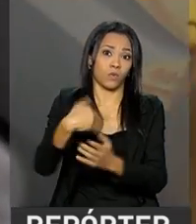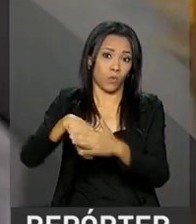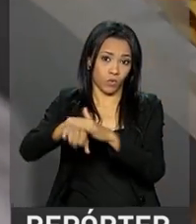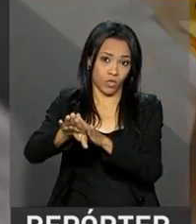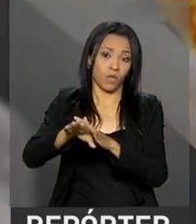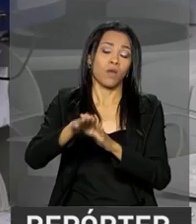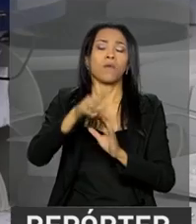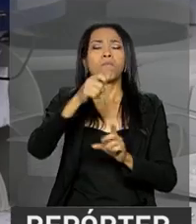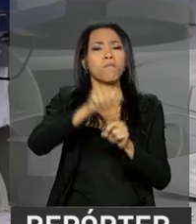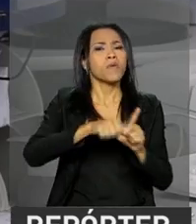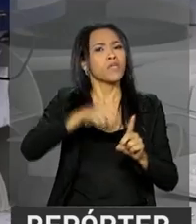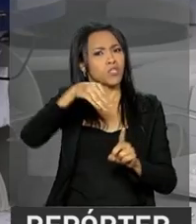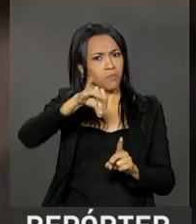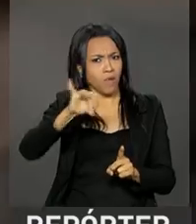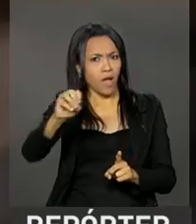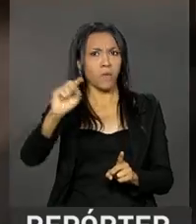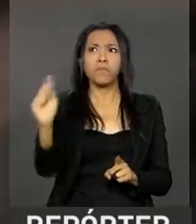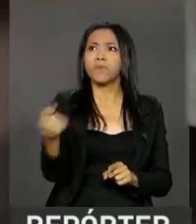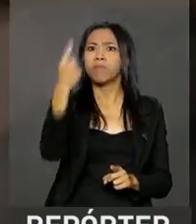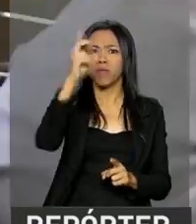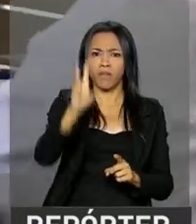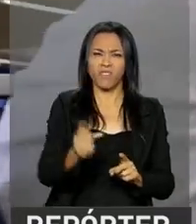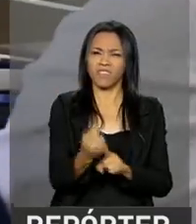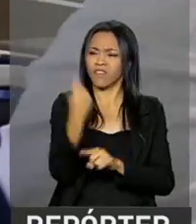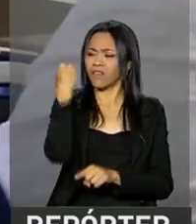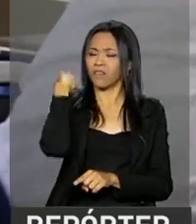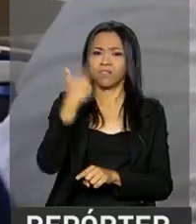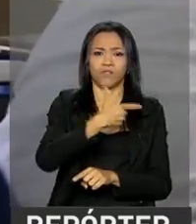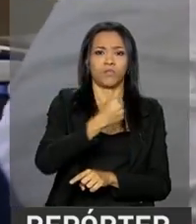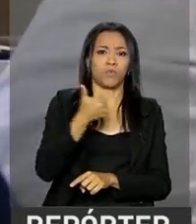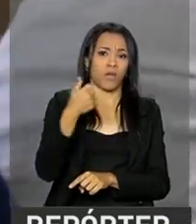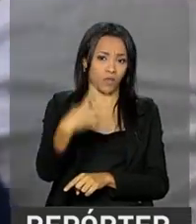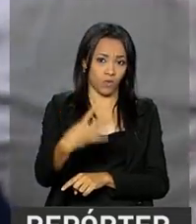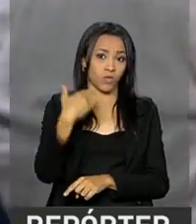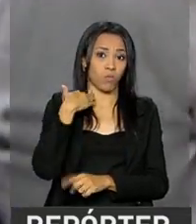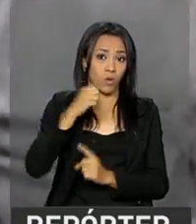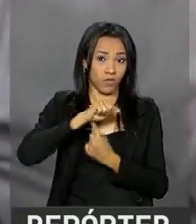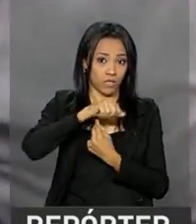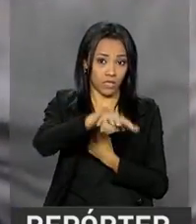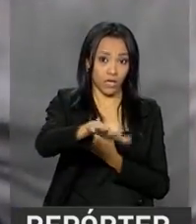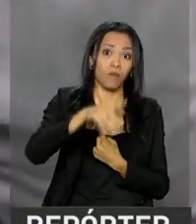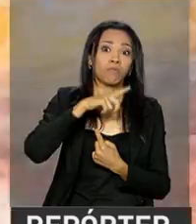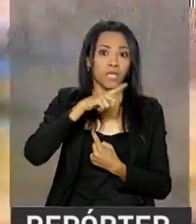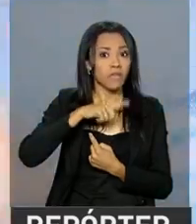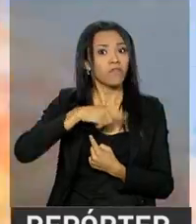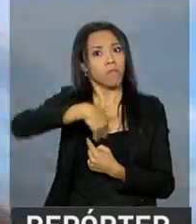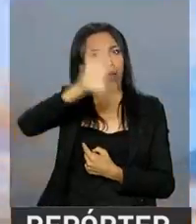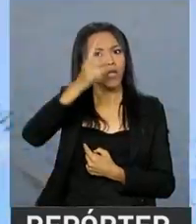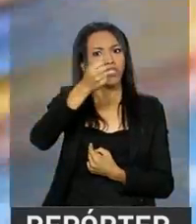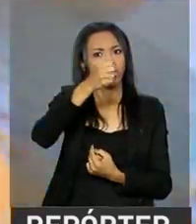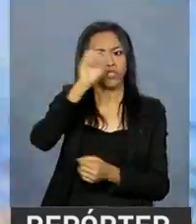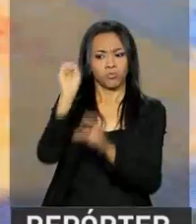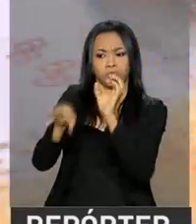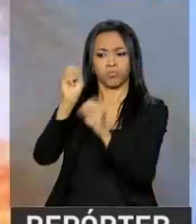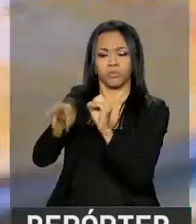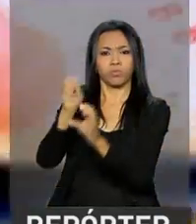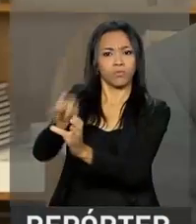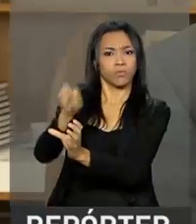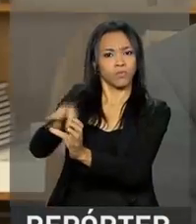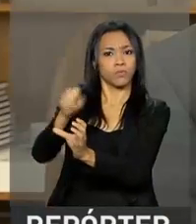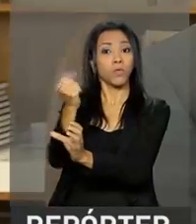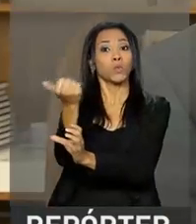meses de maio foi a primeira vez desde 2014 o banco central registrou mais ingressos que retiradas de recursos